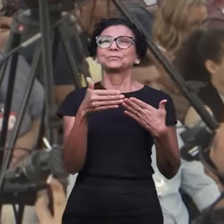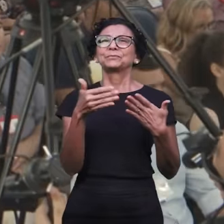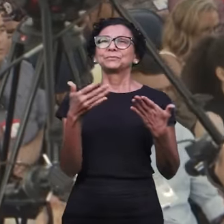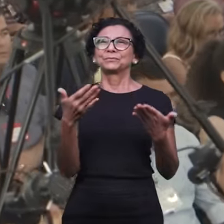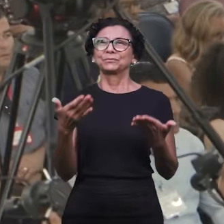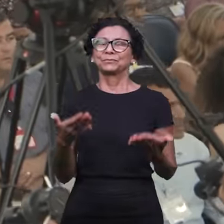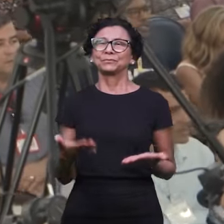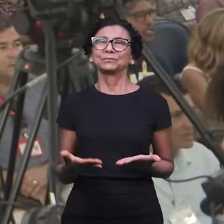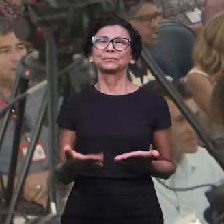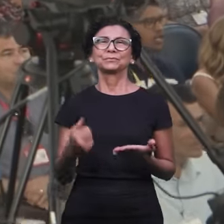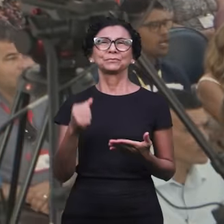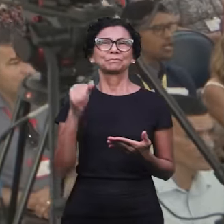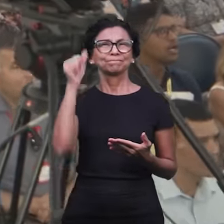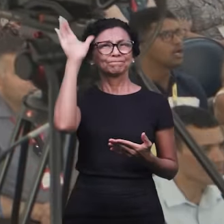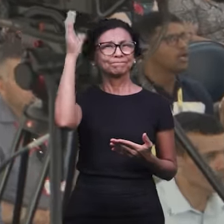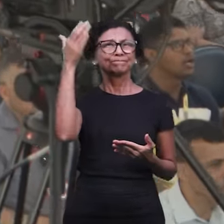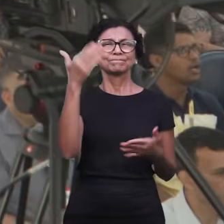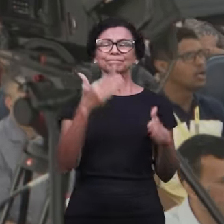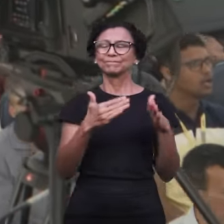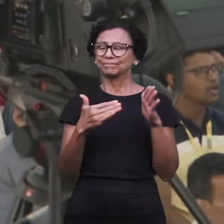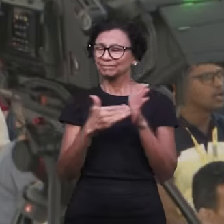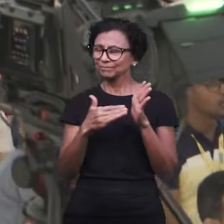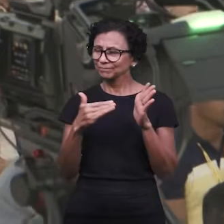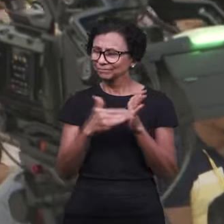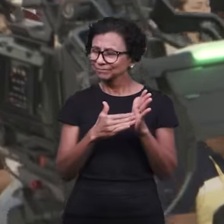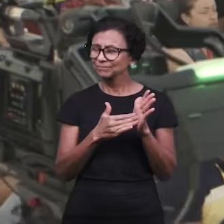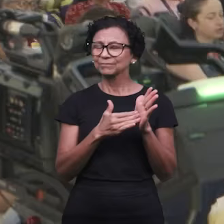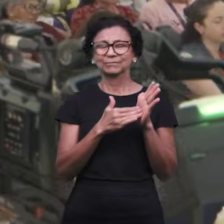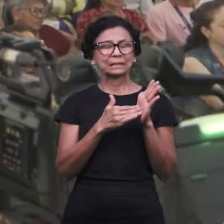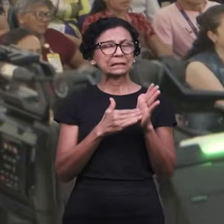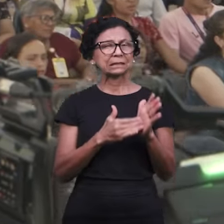e o dia